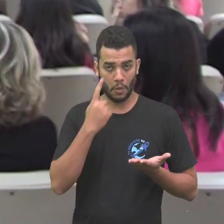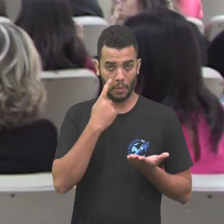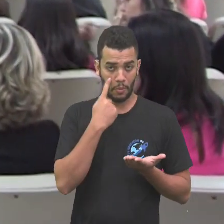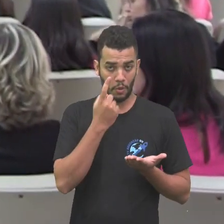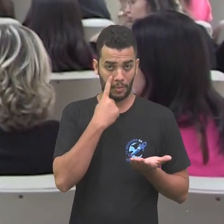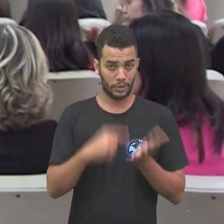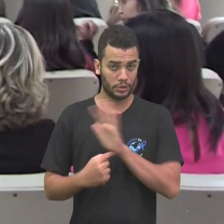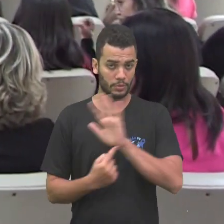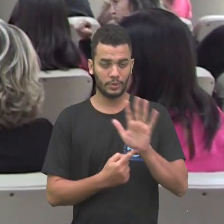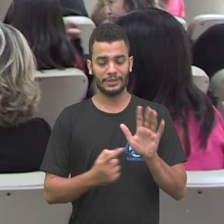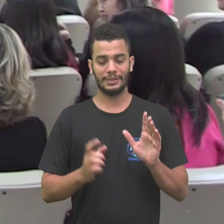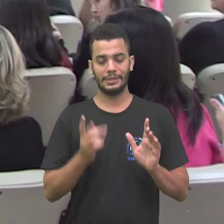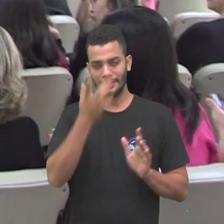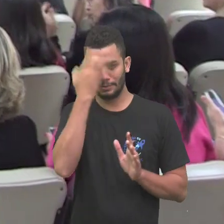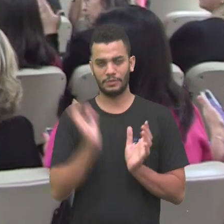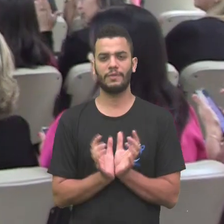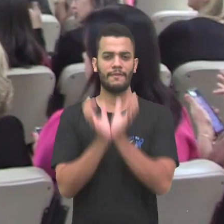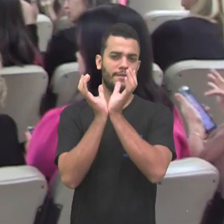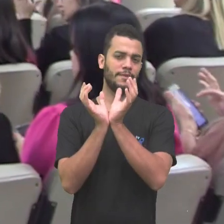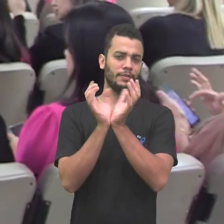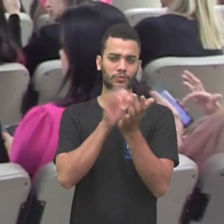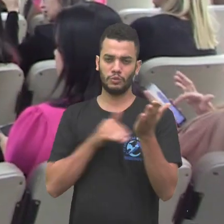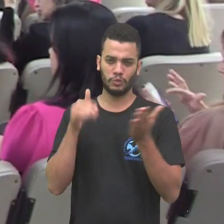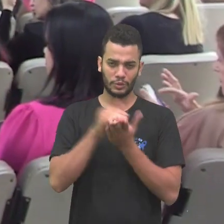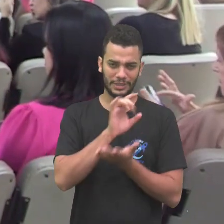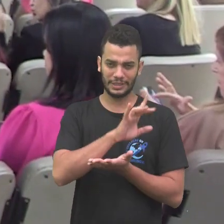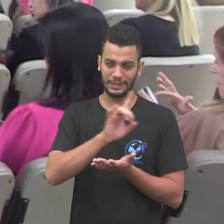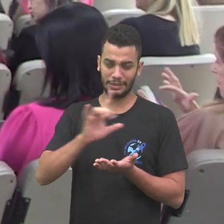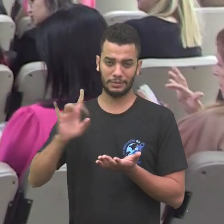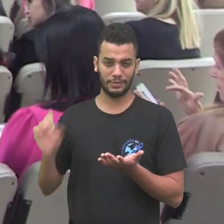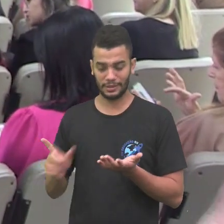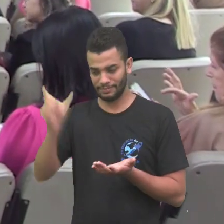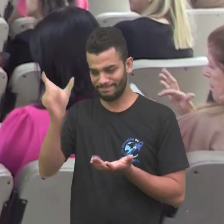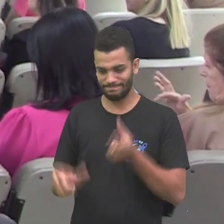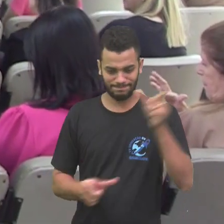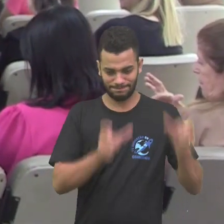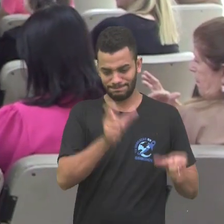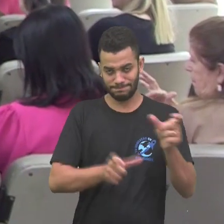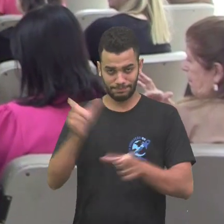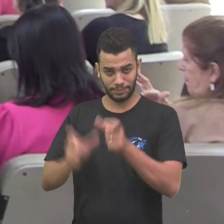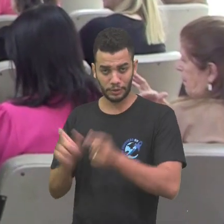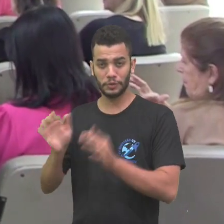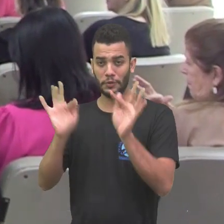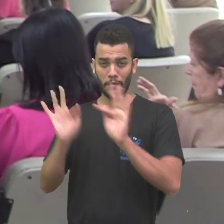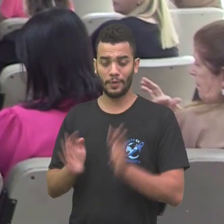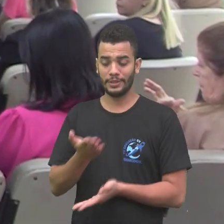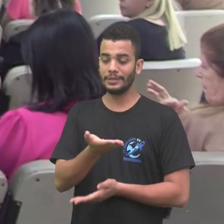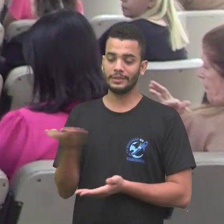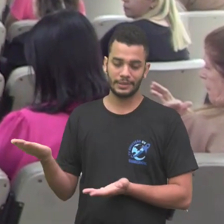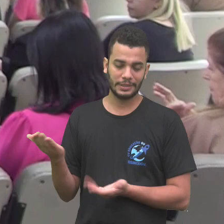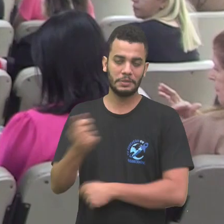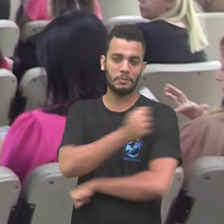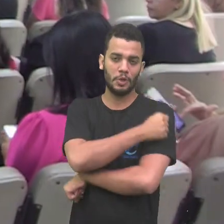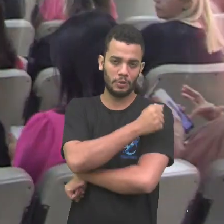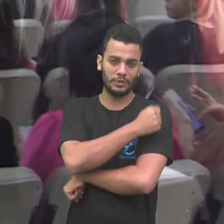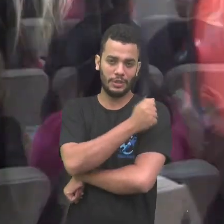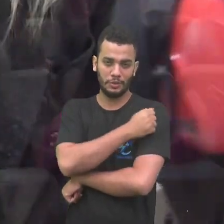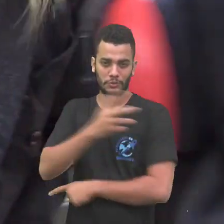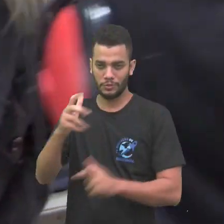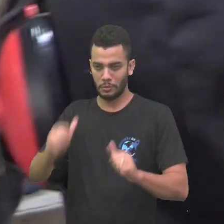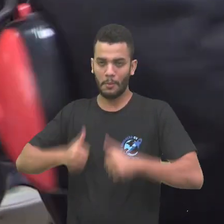que foram os vencedores. Todos os alunos que participaram são vencedores, né? E parabenizar os alunos, então, que foram destaque no